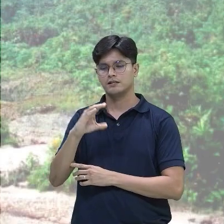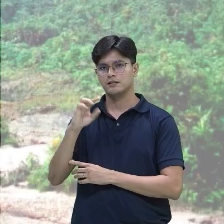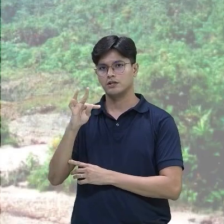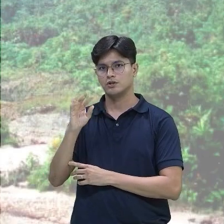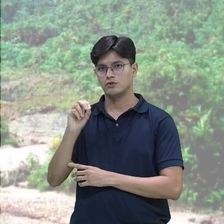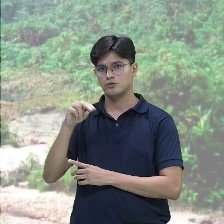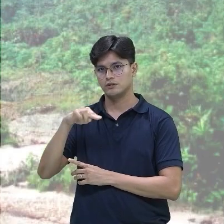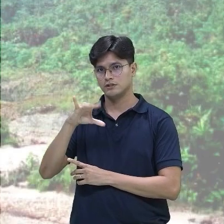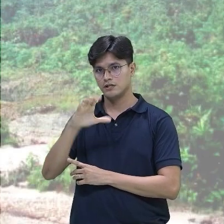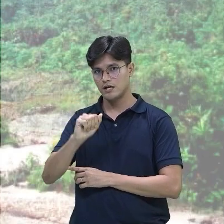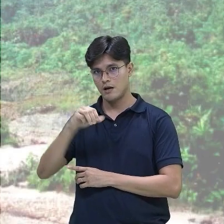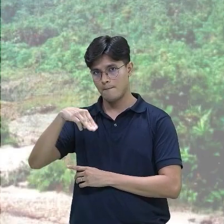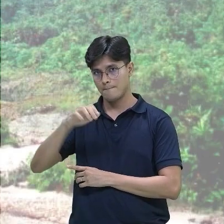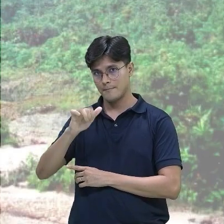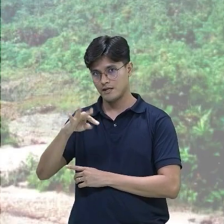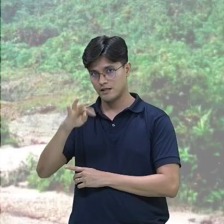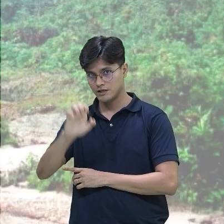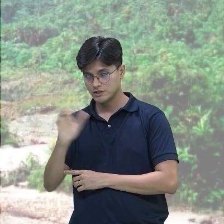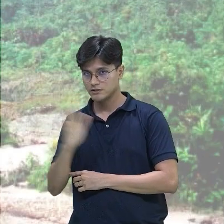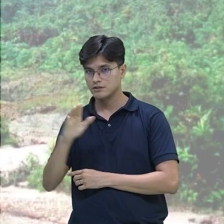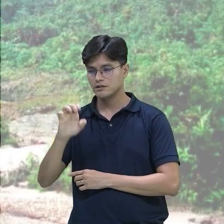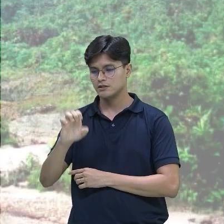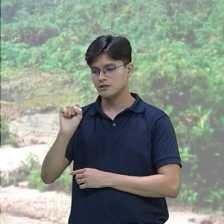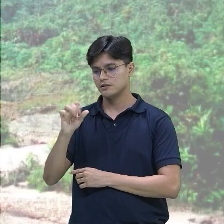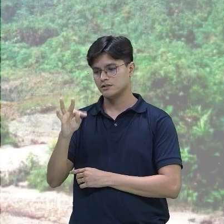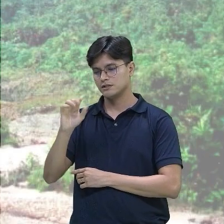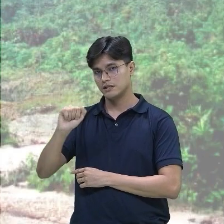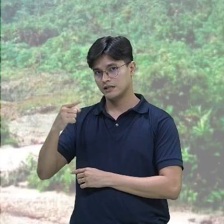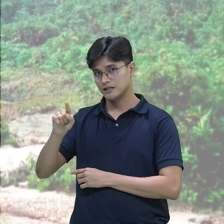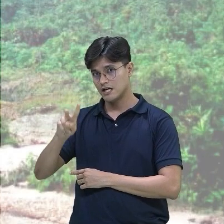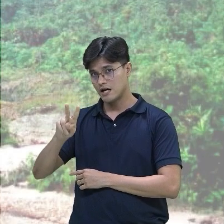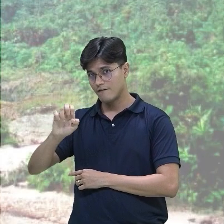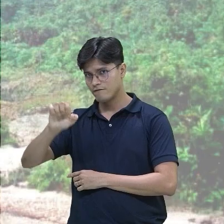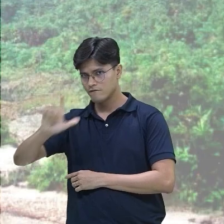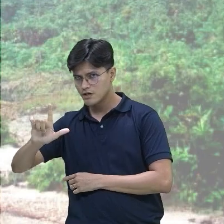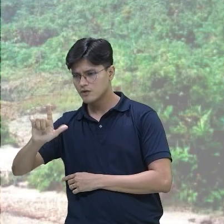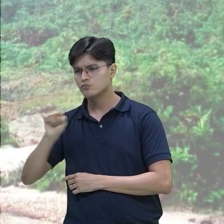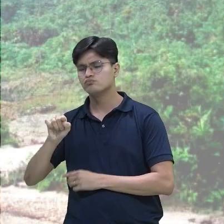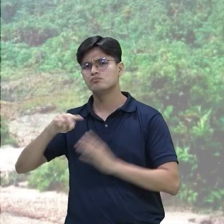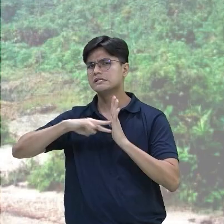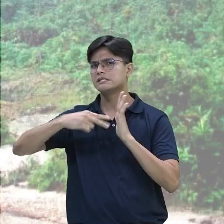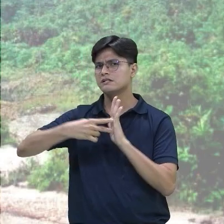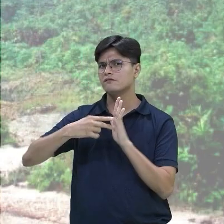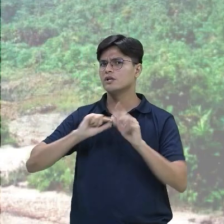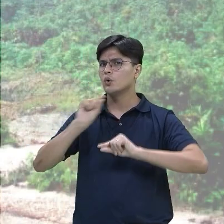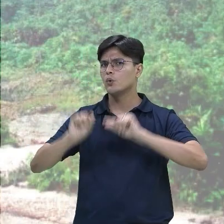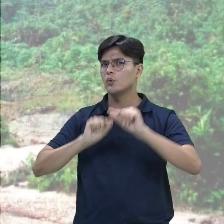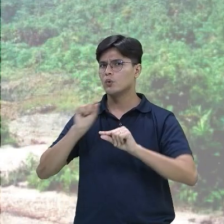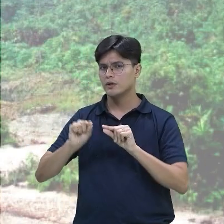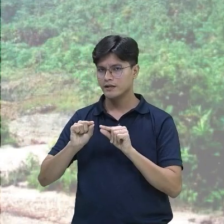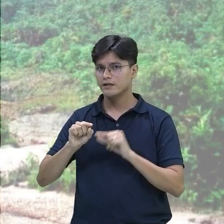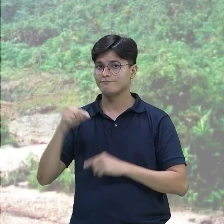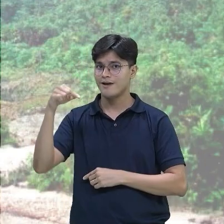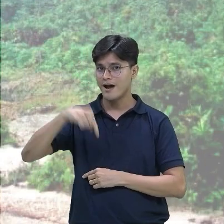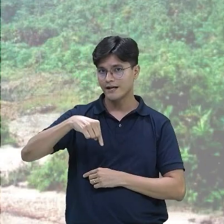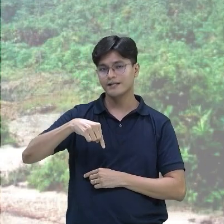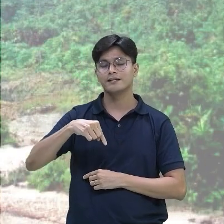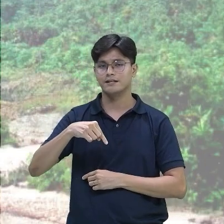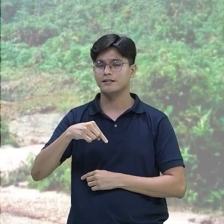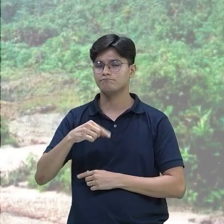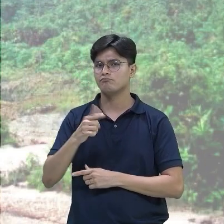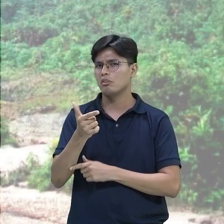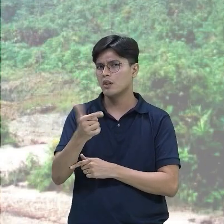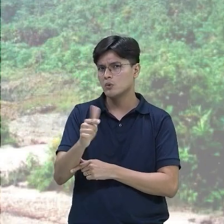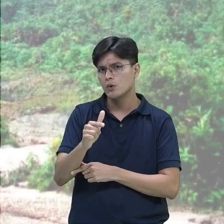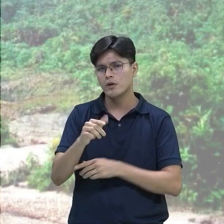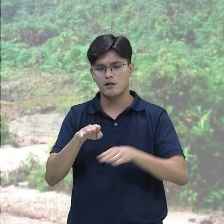tectonicamente estável. Por que tectonicamente estável? Porque aqui nós não temos quase esses